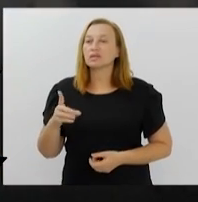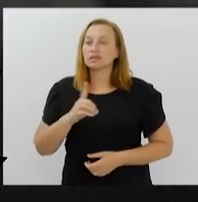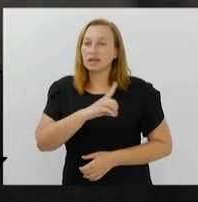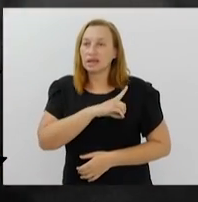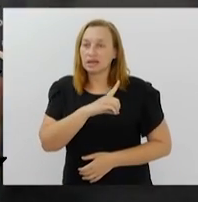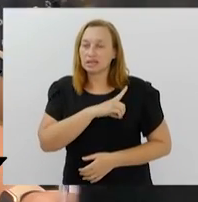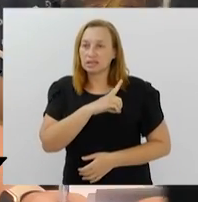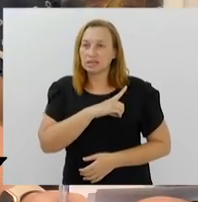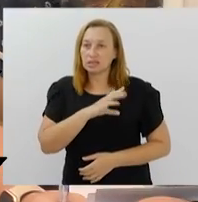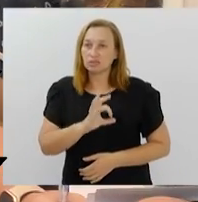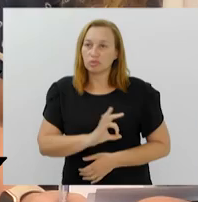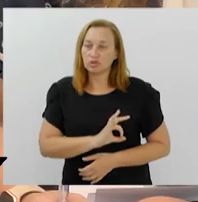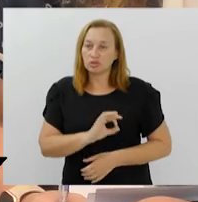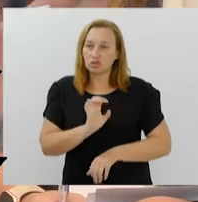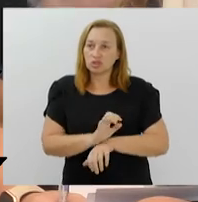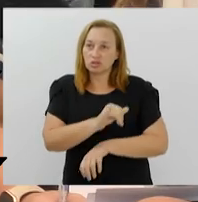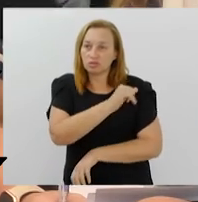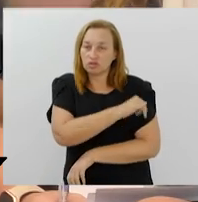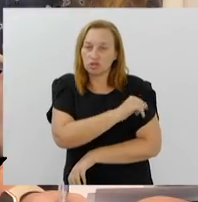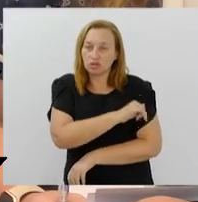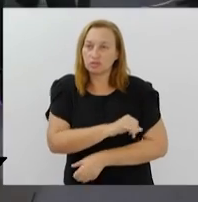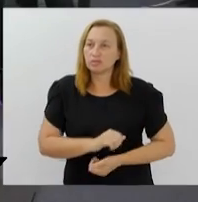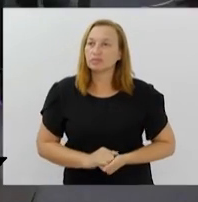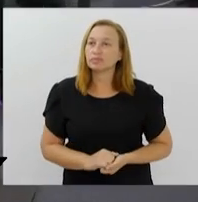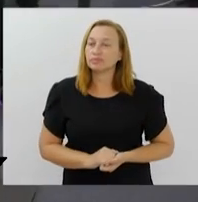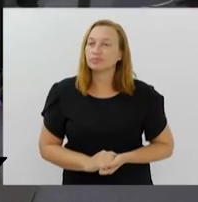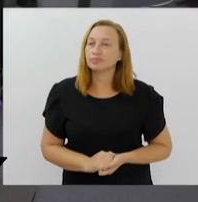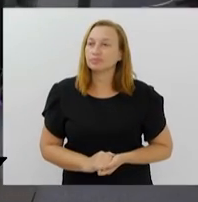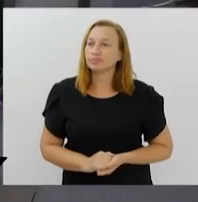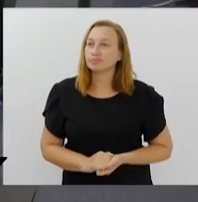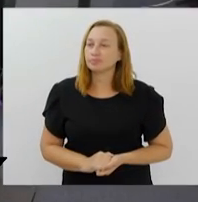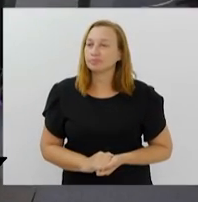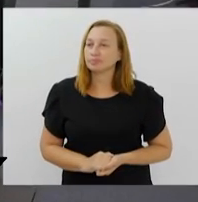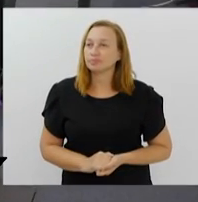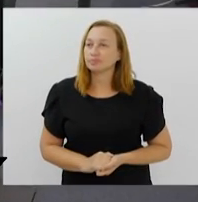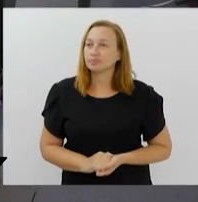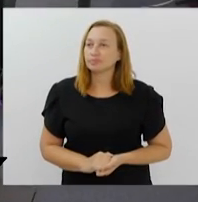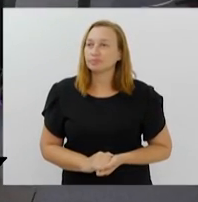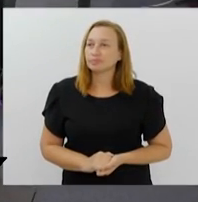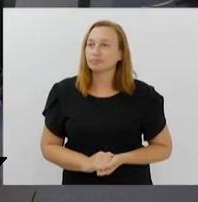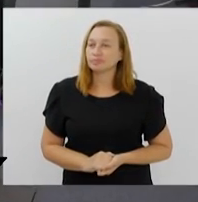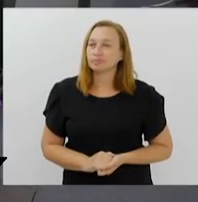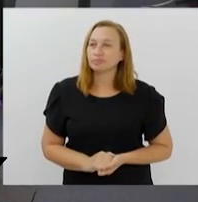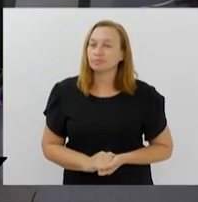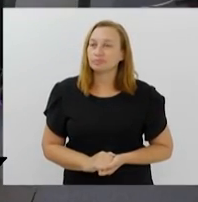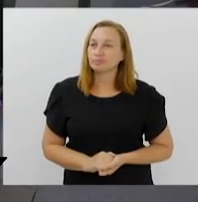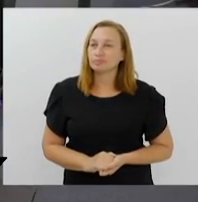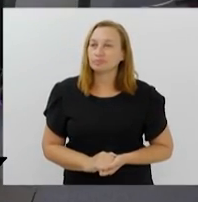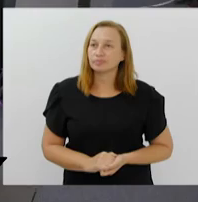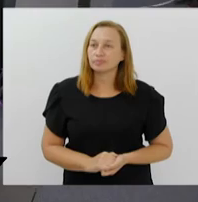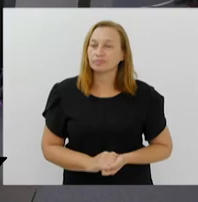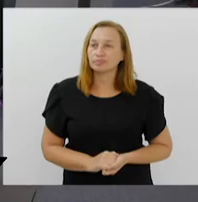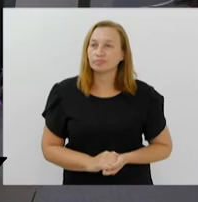Janeiro por favor clá com a